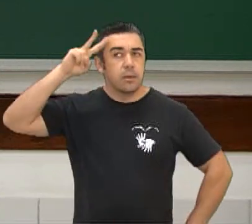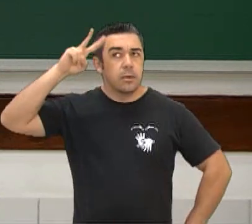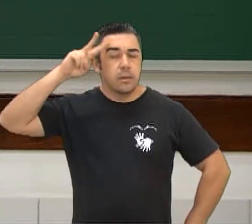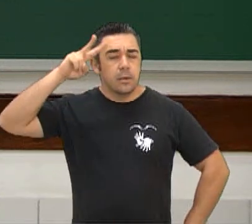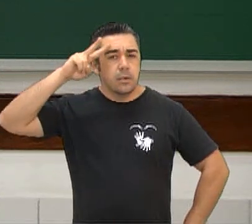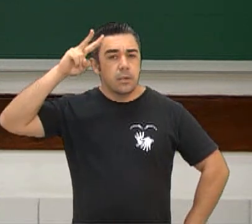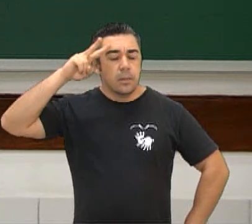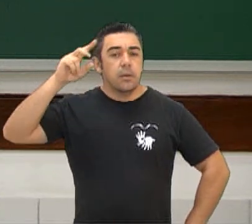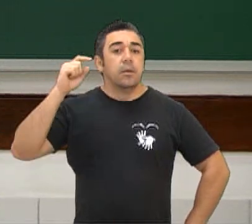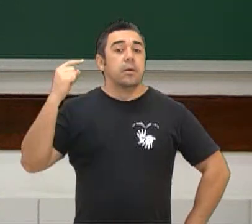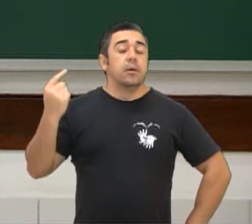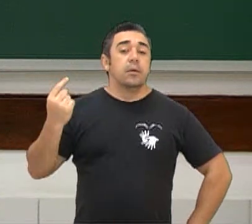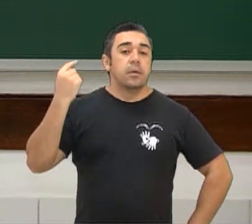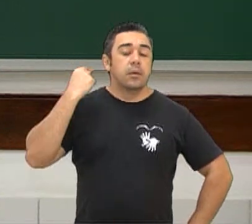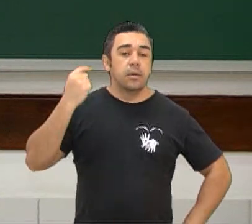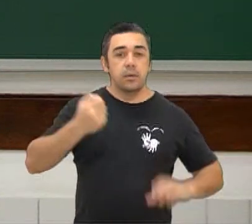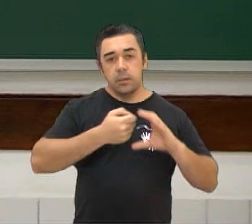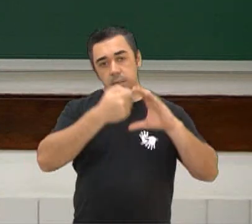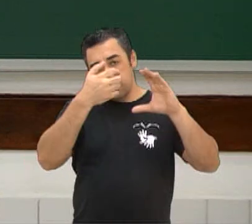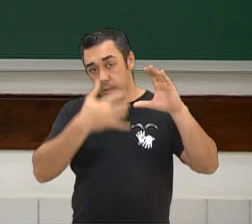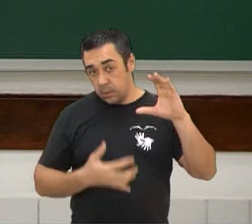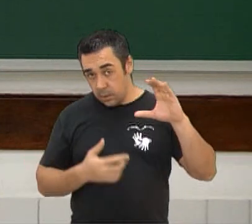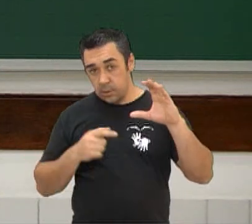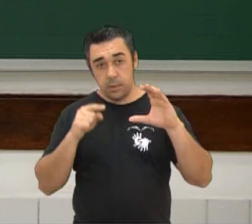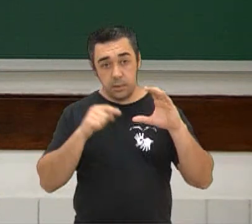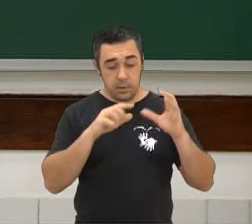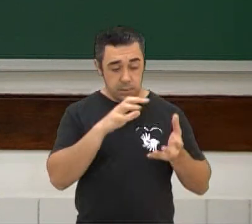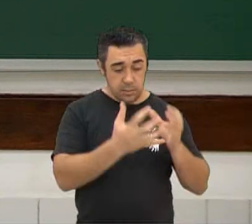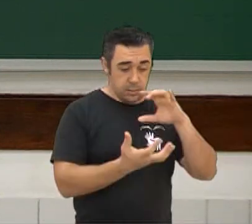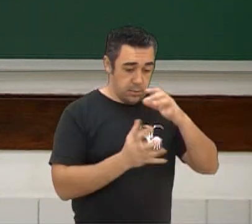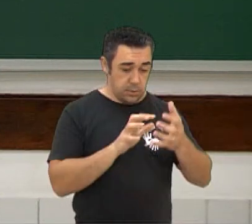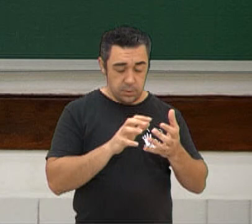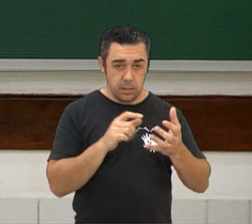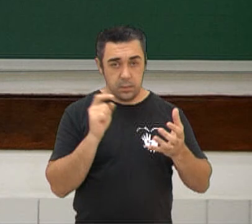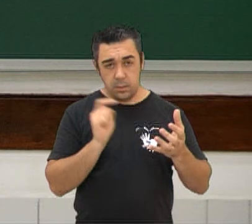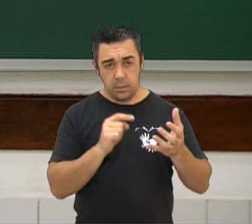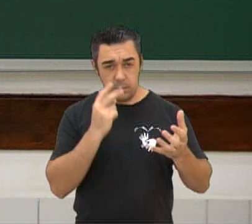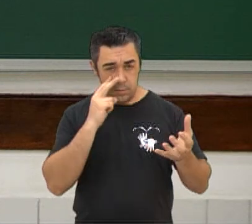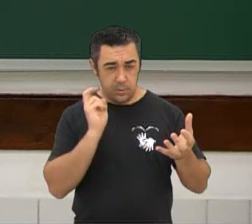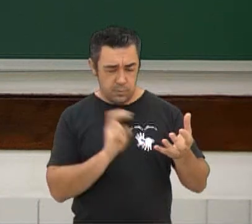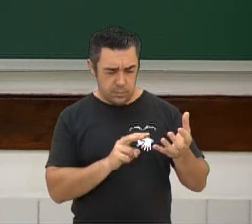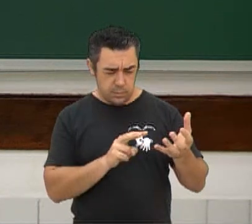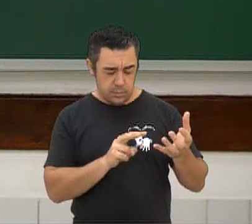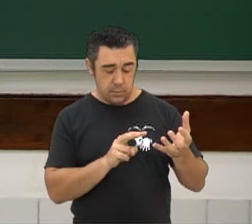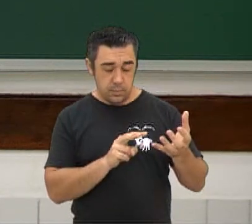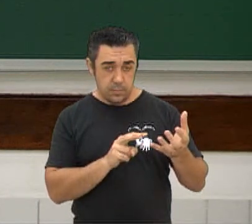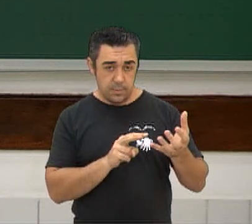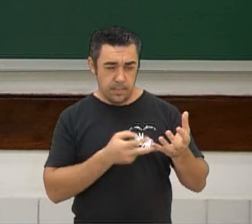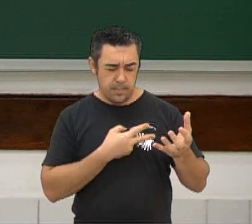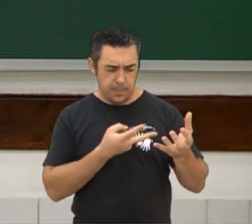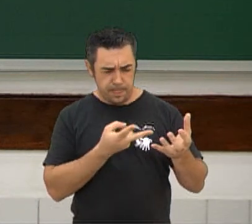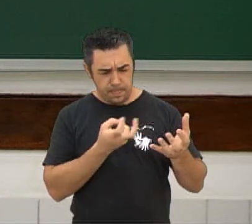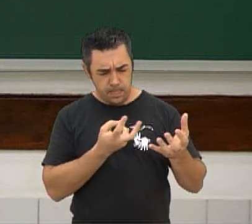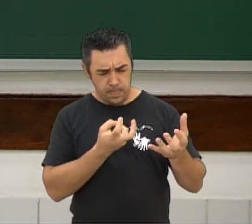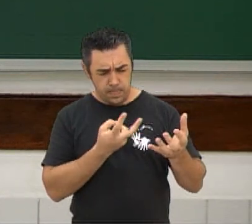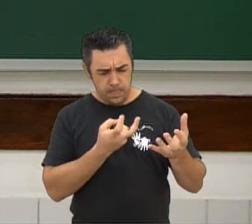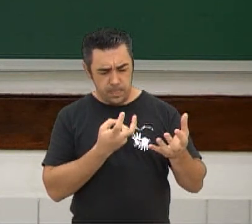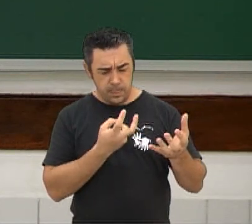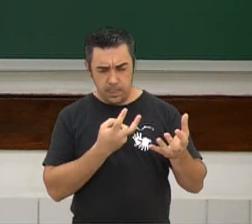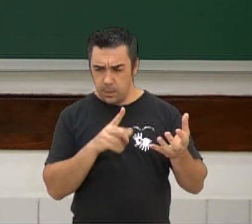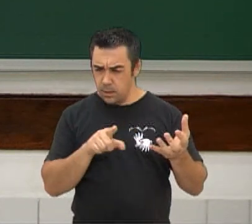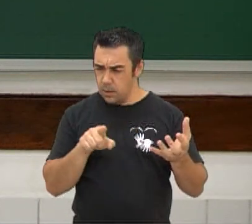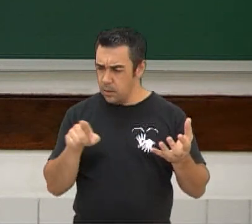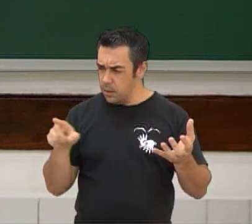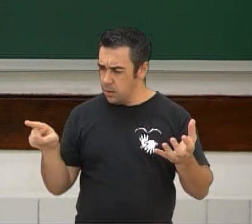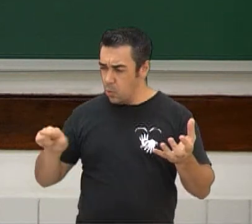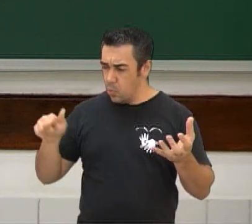aí essas características dessa bola, eu consigo ver as mesmas características em outros